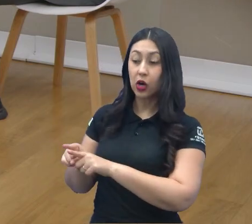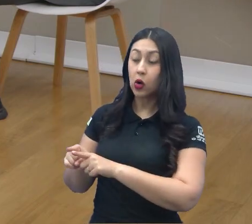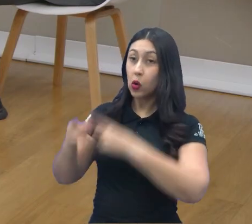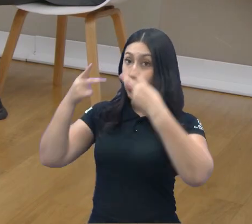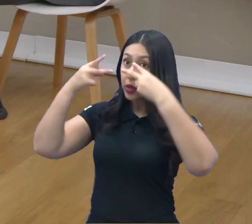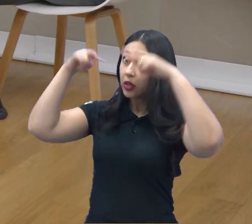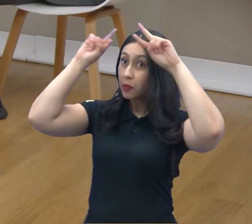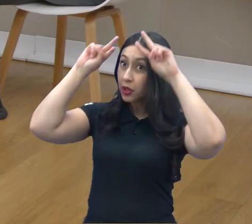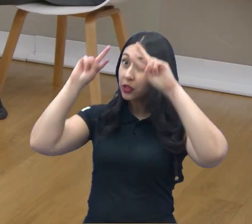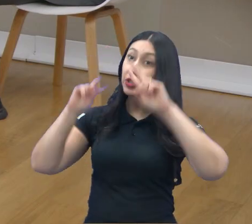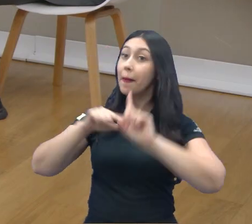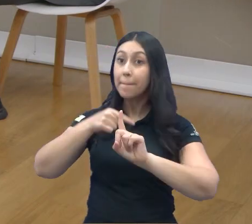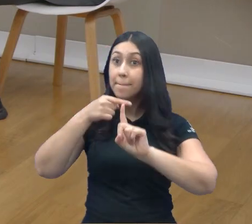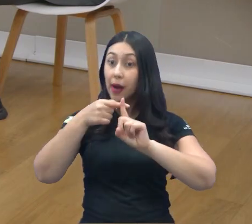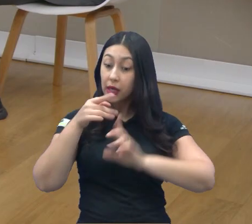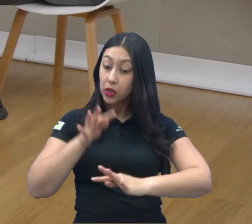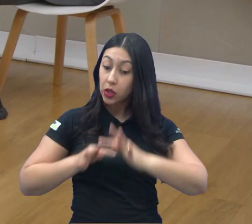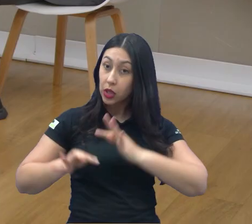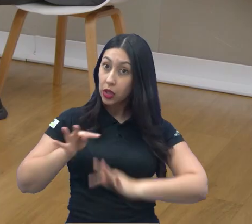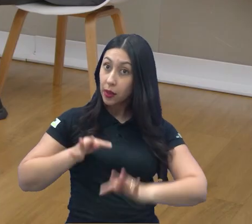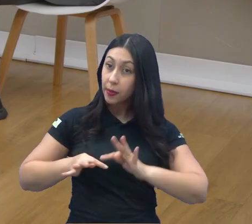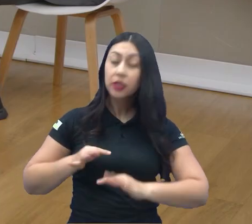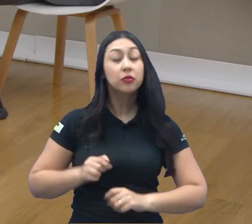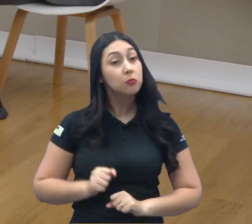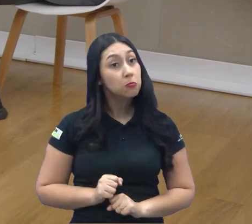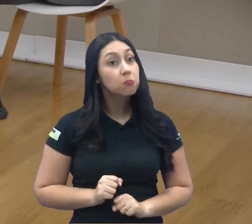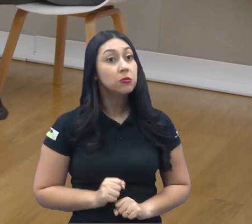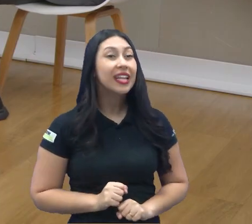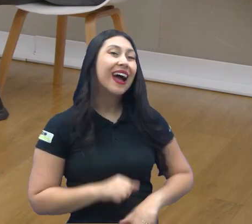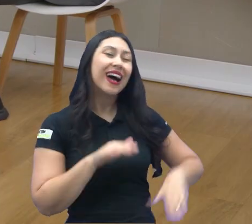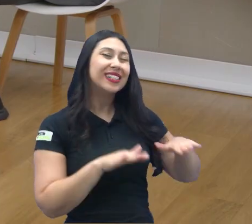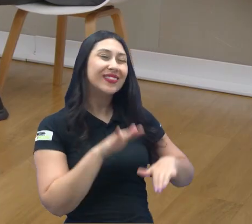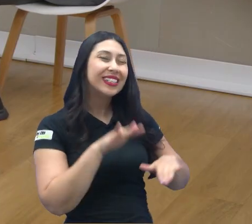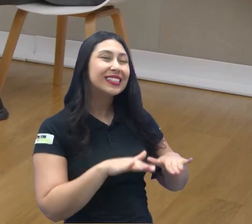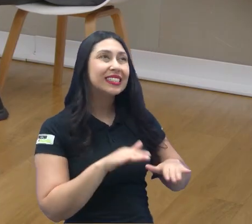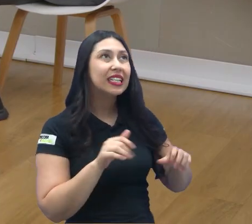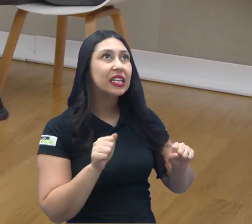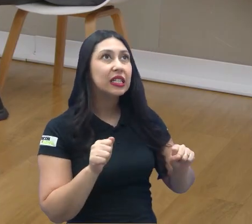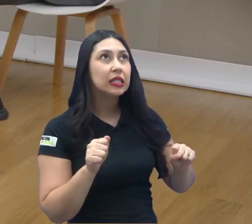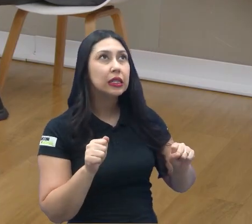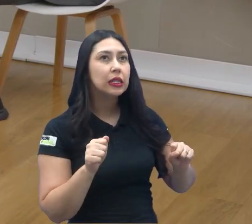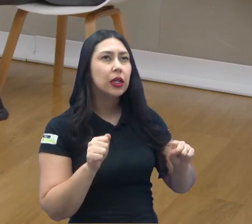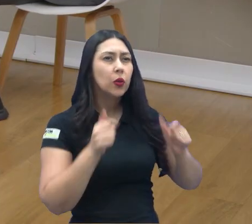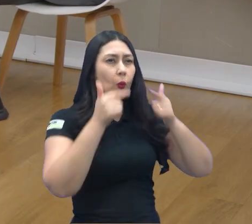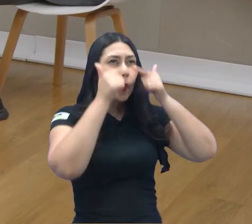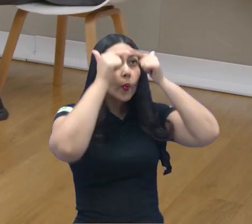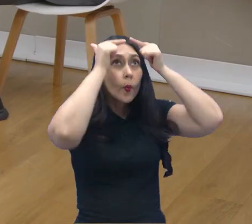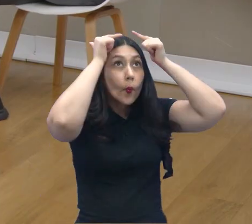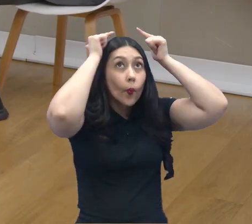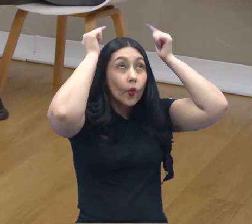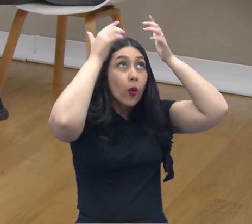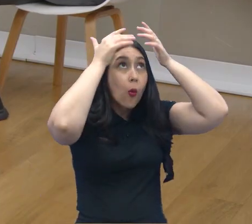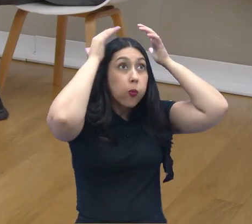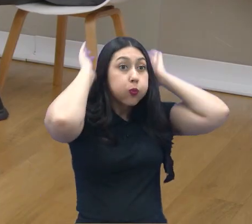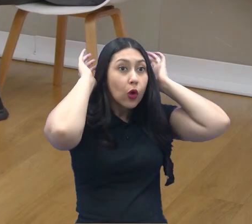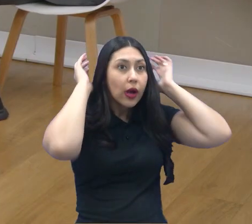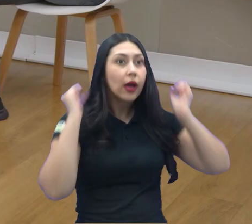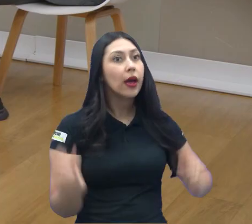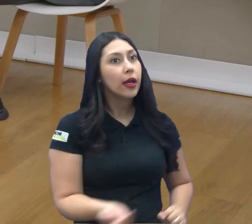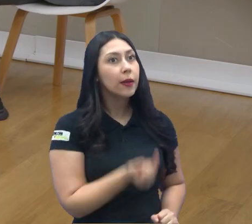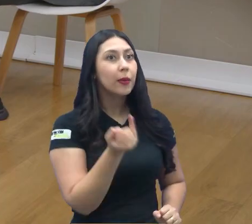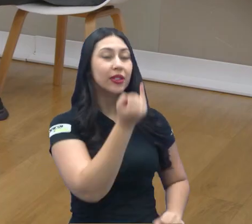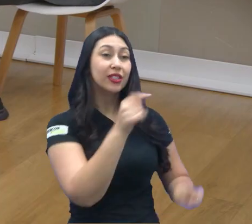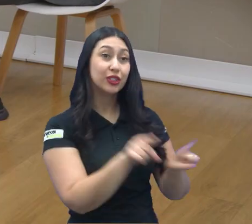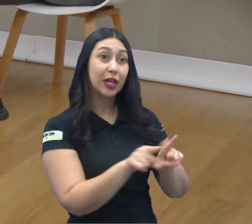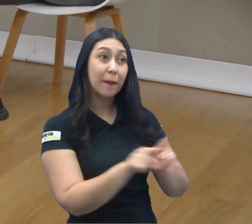Olha, perfeito. E, Leonardo, em alguns casos, quando a calvície ela é muito extensa, né? É importante buscar ajuda psicológica,